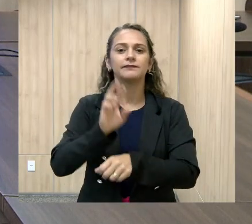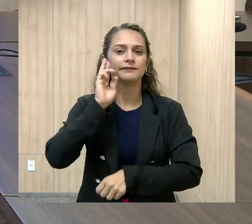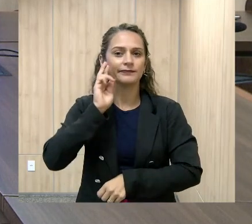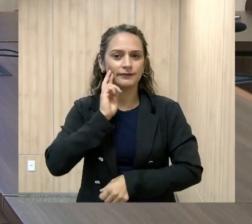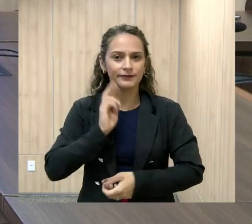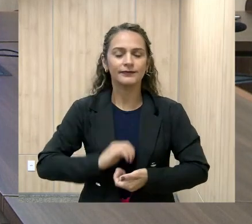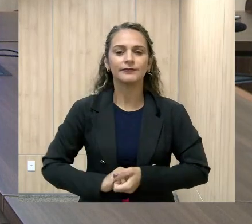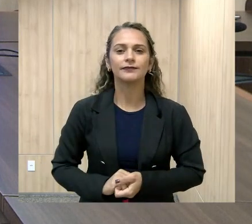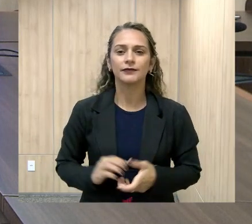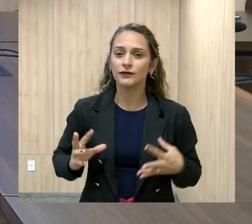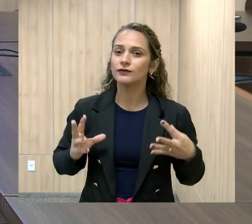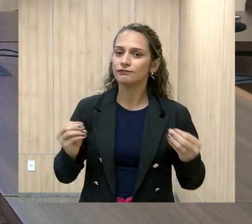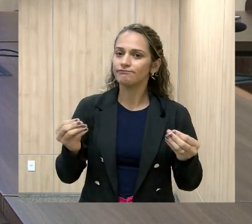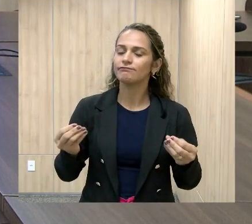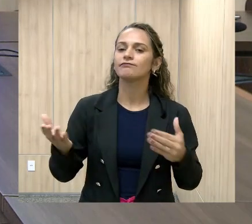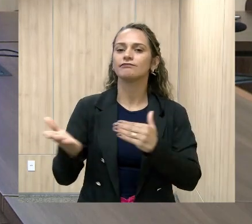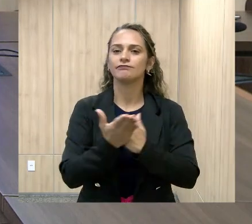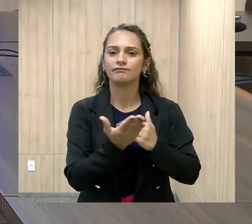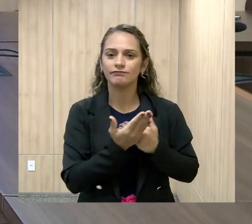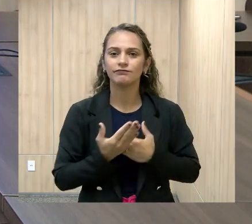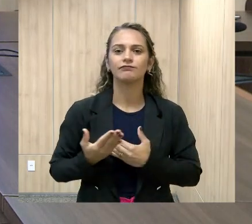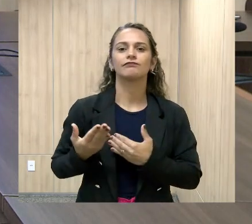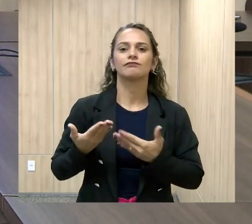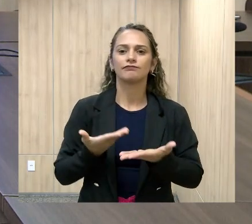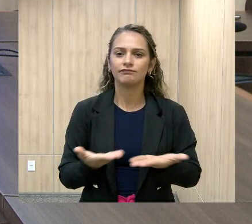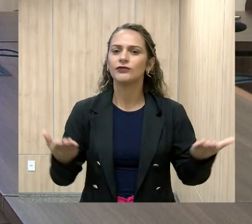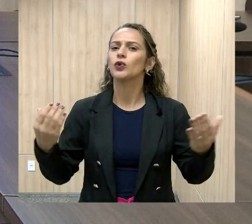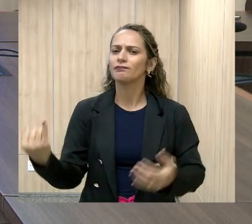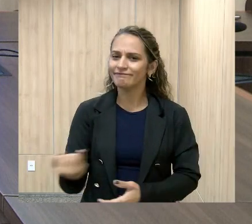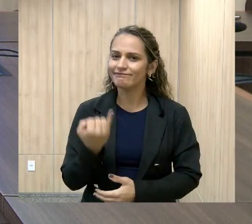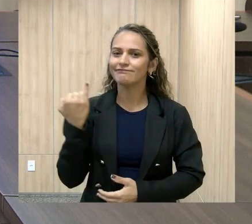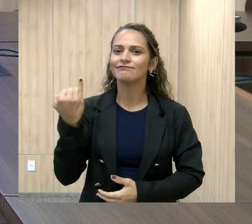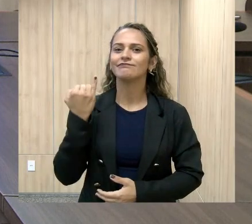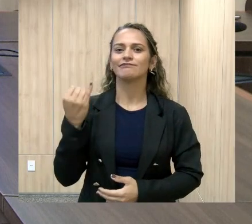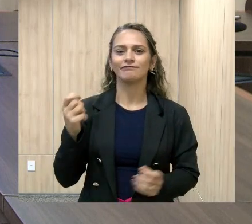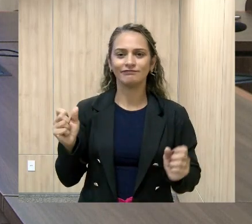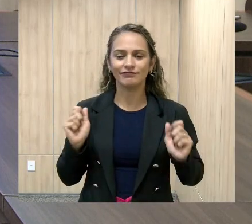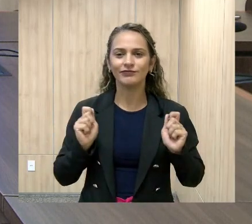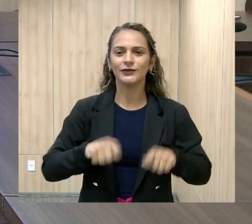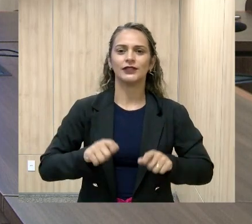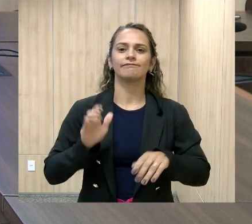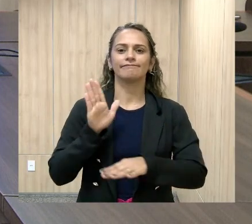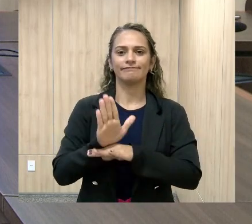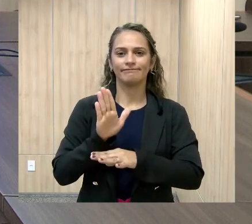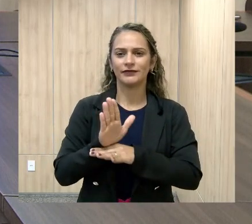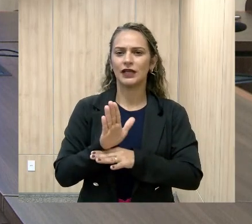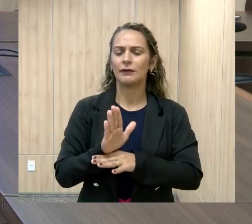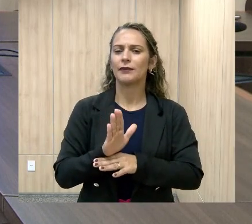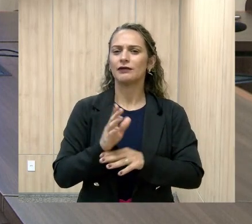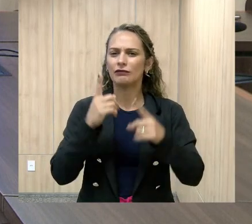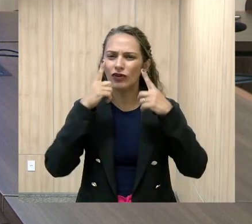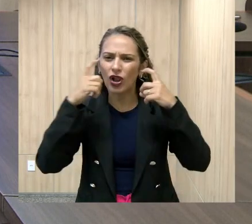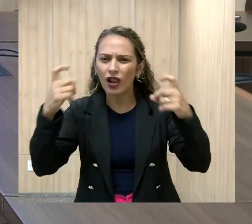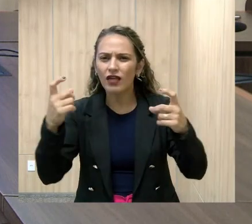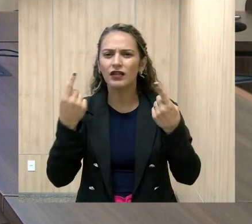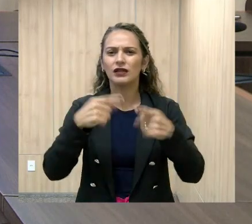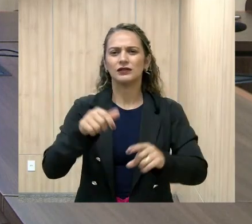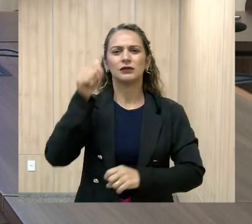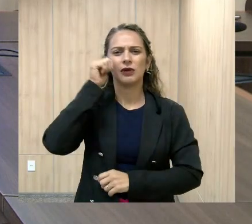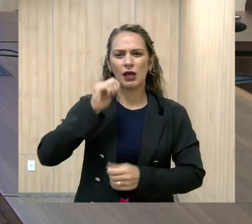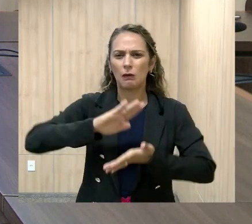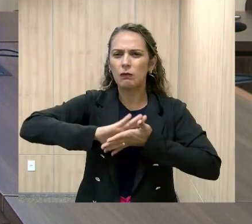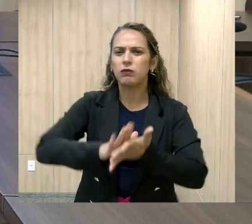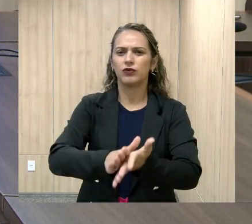no estado de Rondônia Então acho que aqui todos têm contribuído de uma forma importante para ajudar eh combater a violência